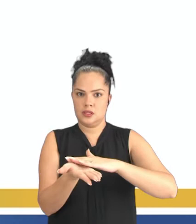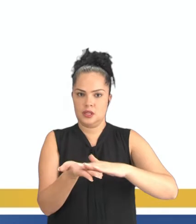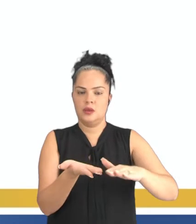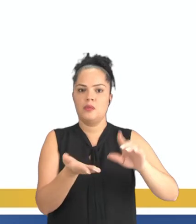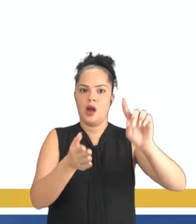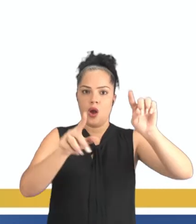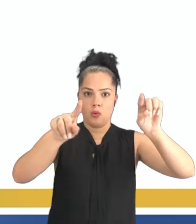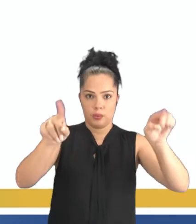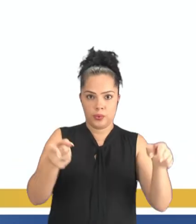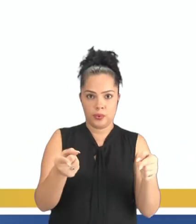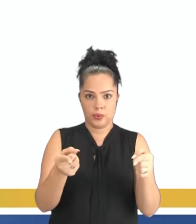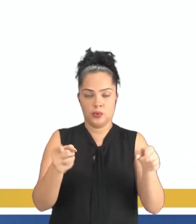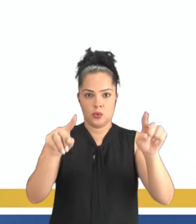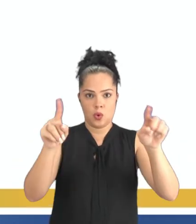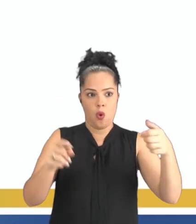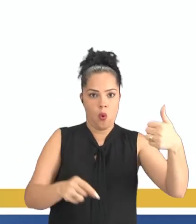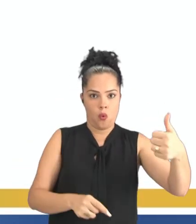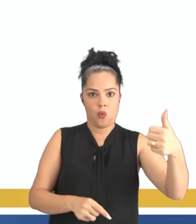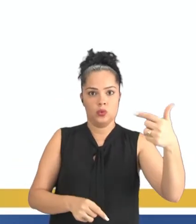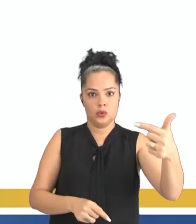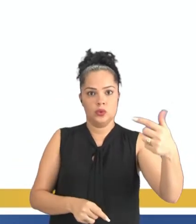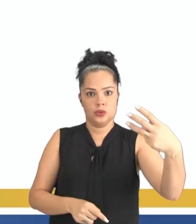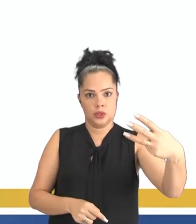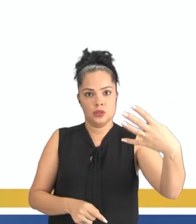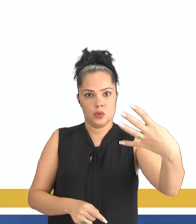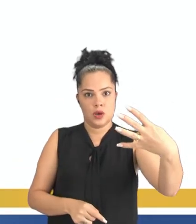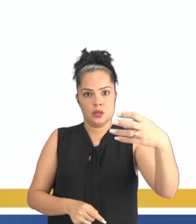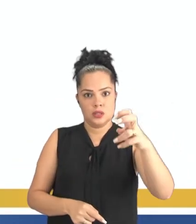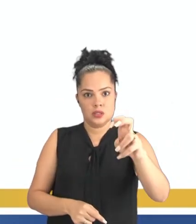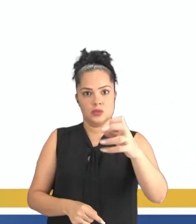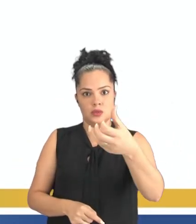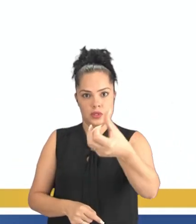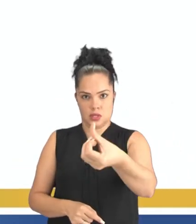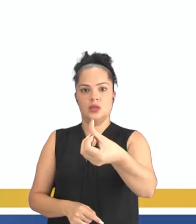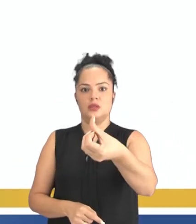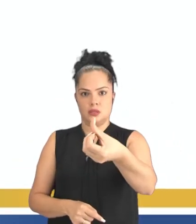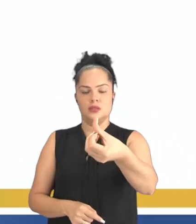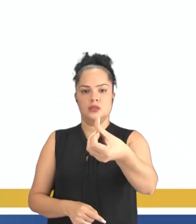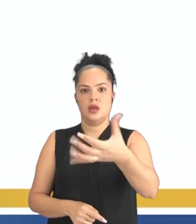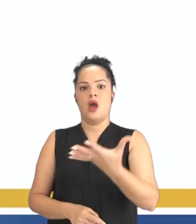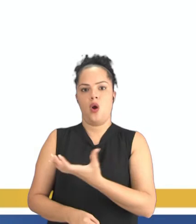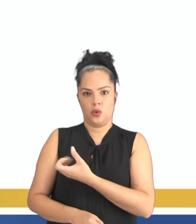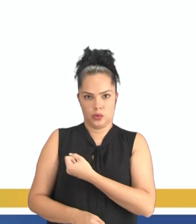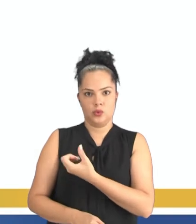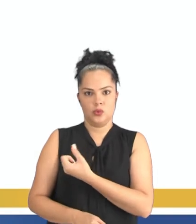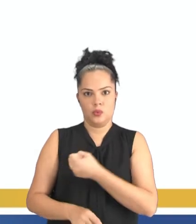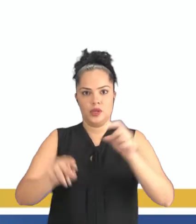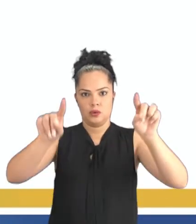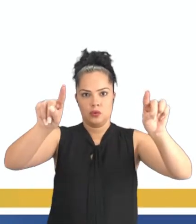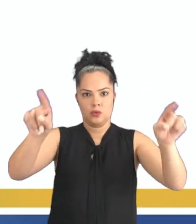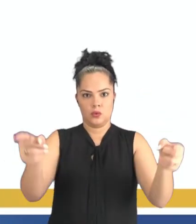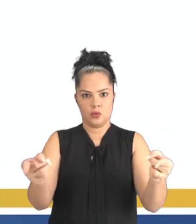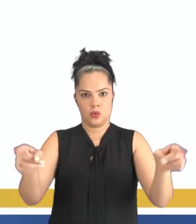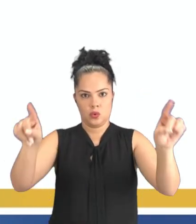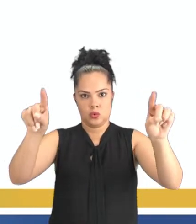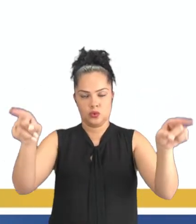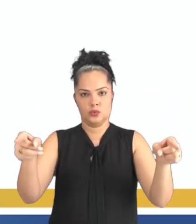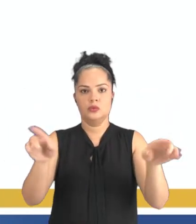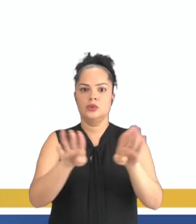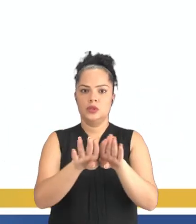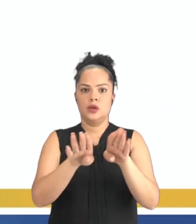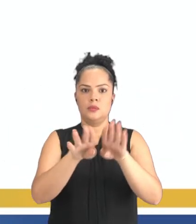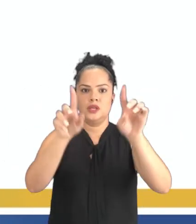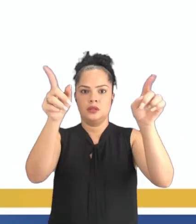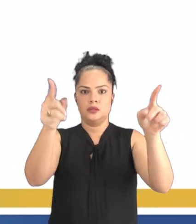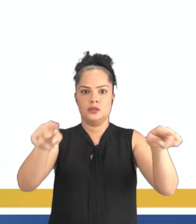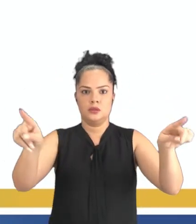conjunto 1, 2, 3, 4, 5, 6. Perceba que eu escrevo, né, isso em notação de conjunto, né, com chaves,